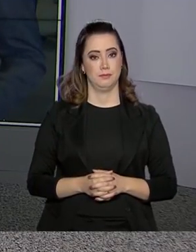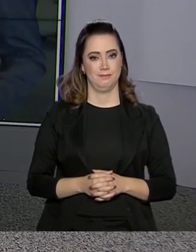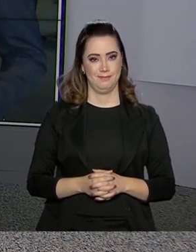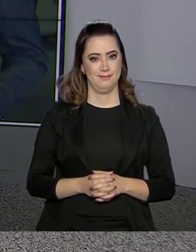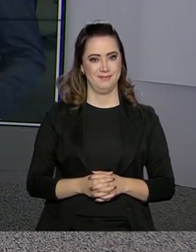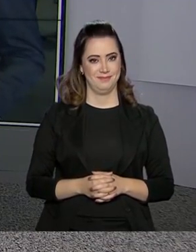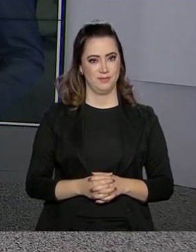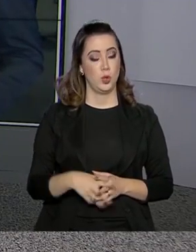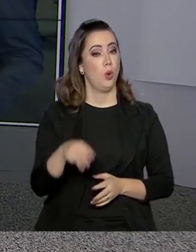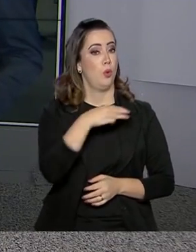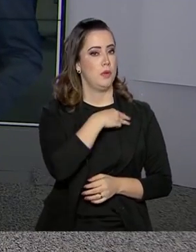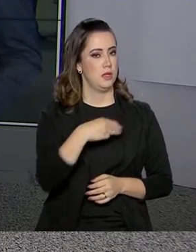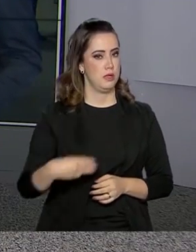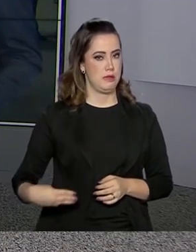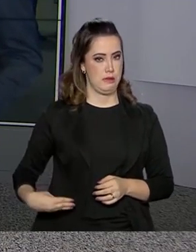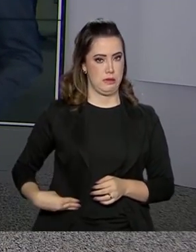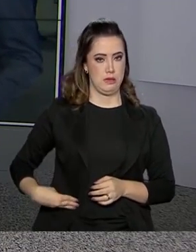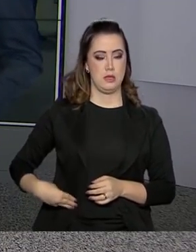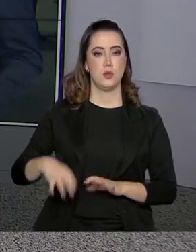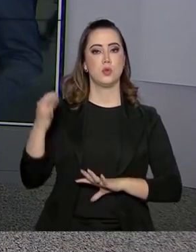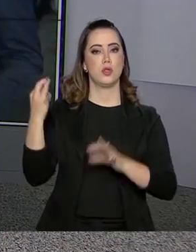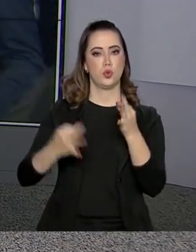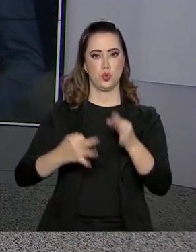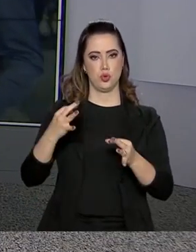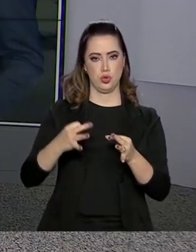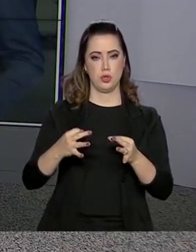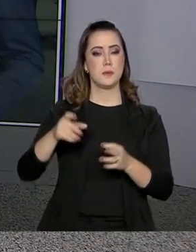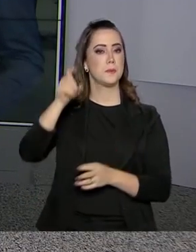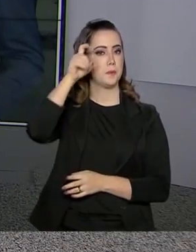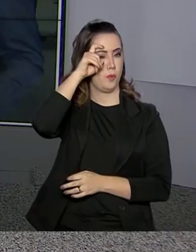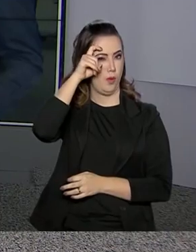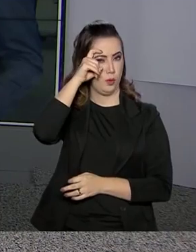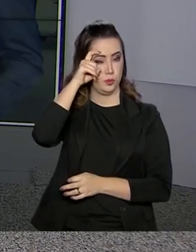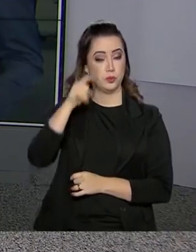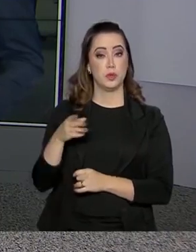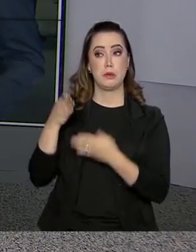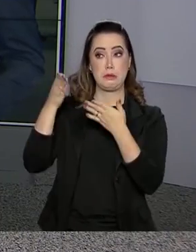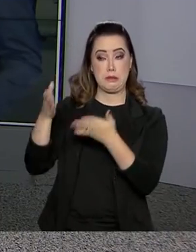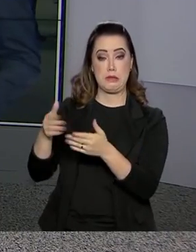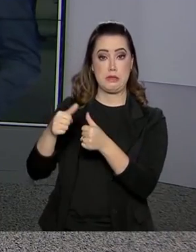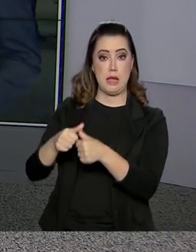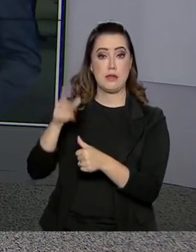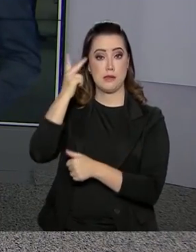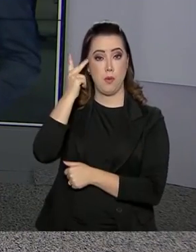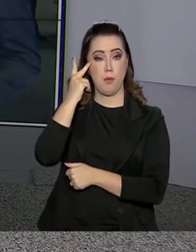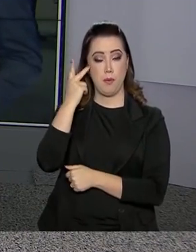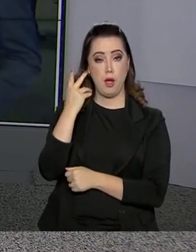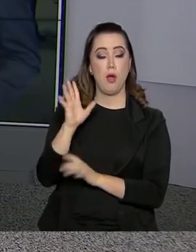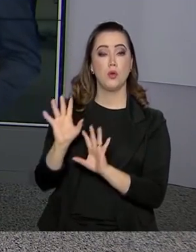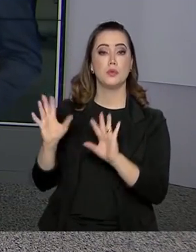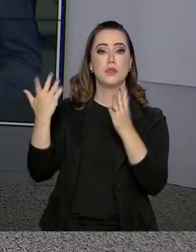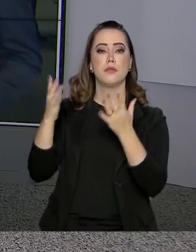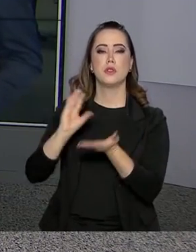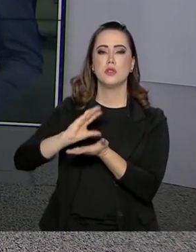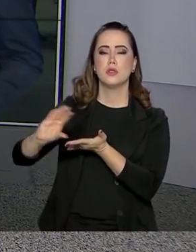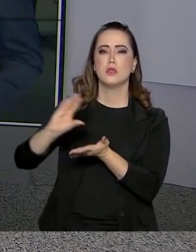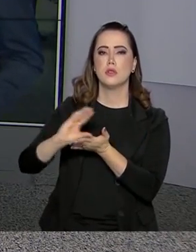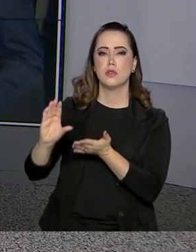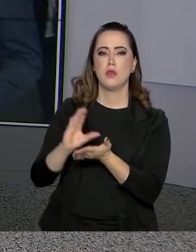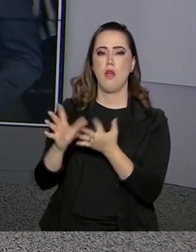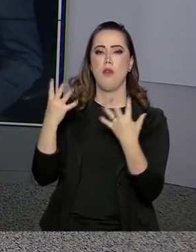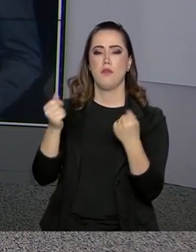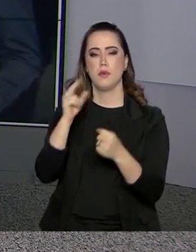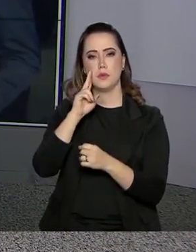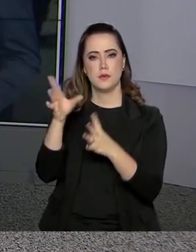O ministro da Justiça e Segurança Pública, Sérgio Moro, participa em São Paulo de evento sobre investimentos. Ricardo Ferraz está lá e acompanha e traz as